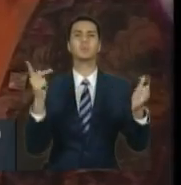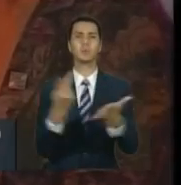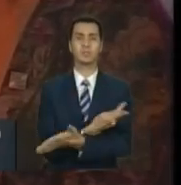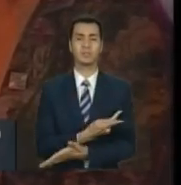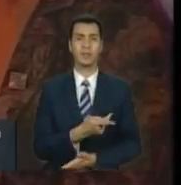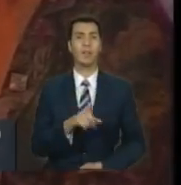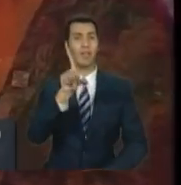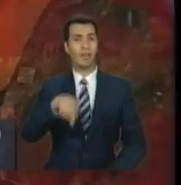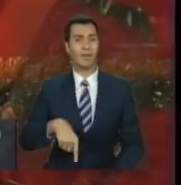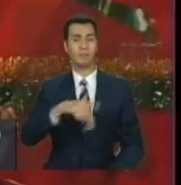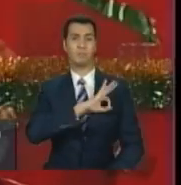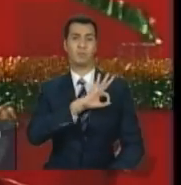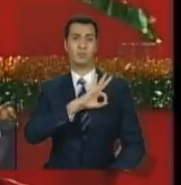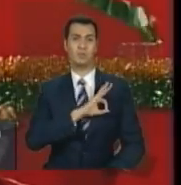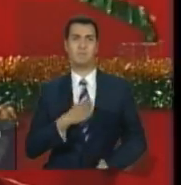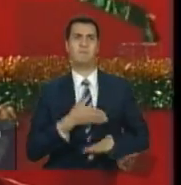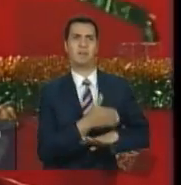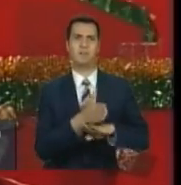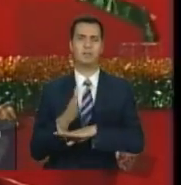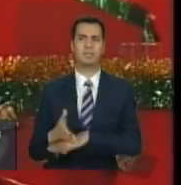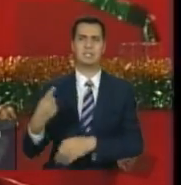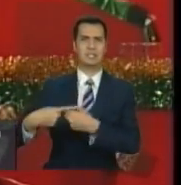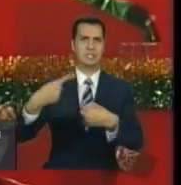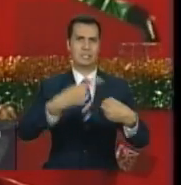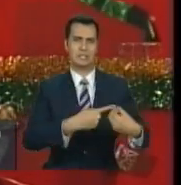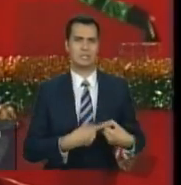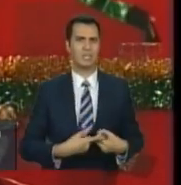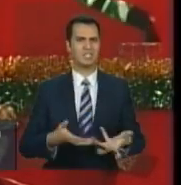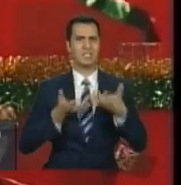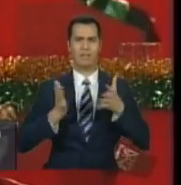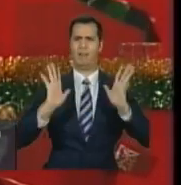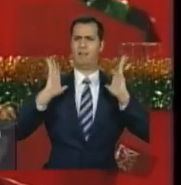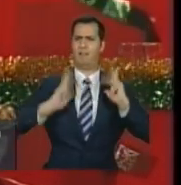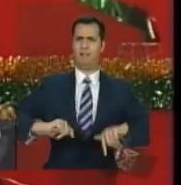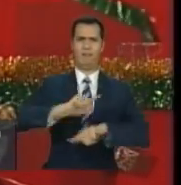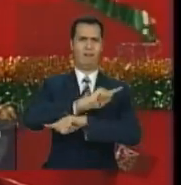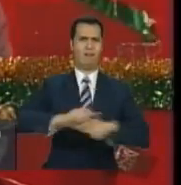humana nas grandes cidades desse país.